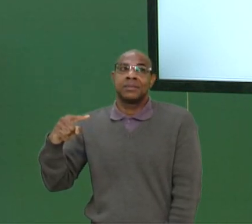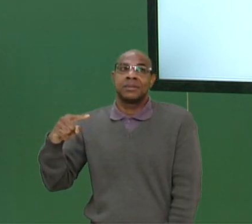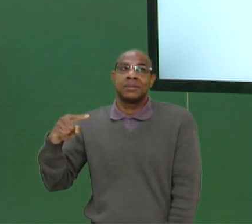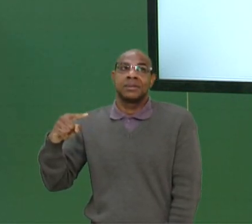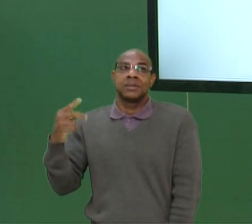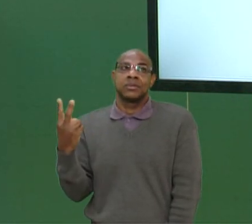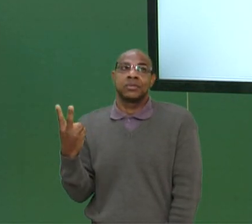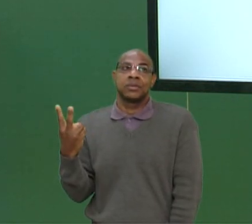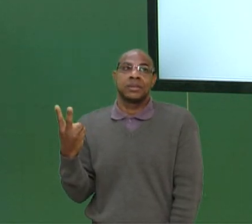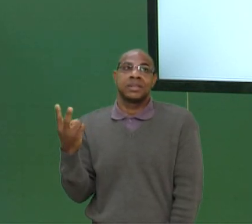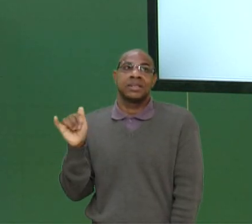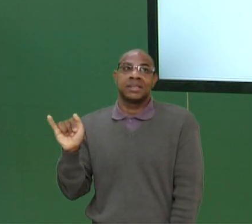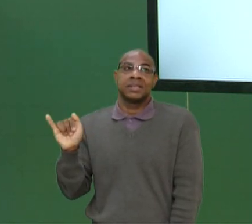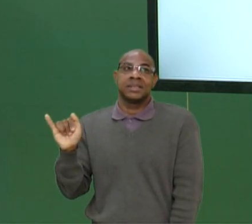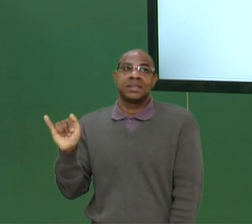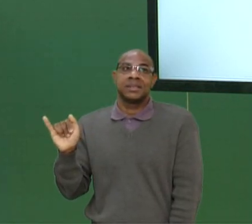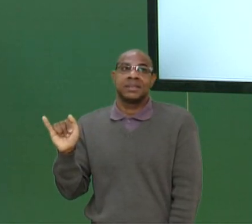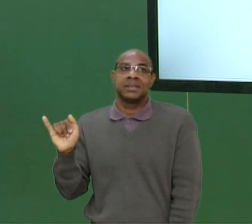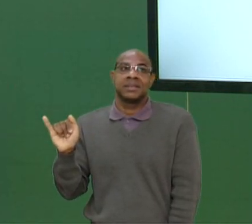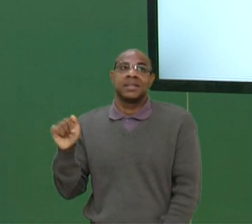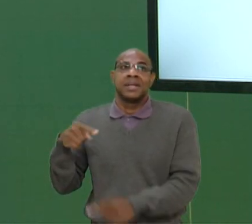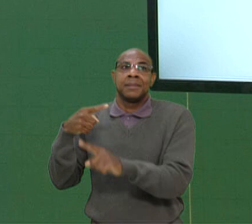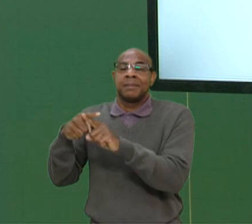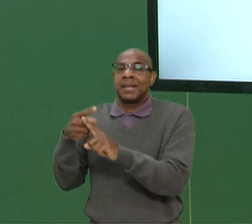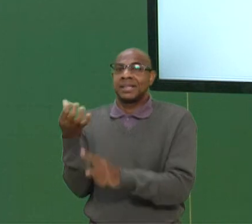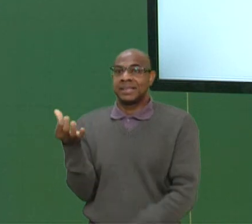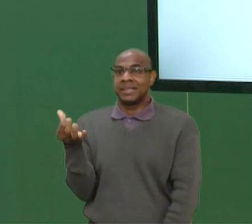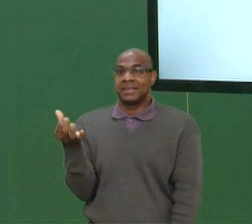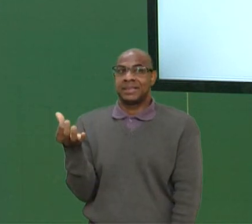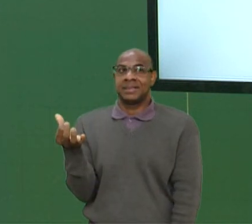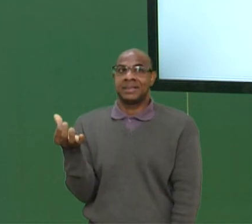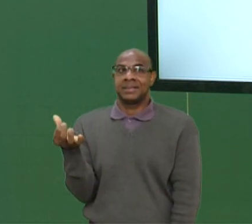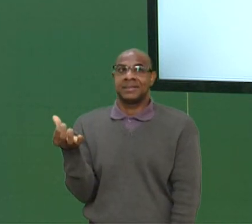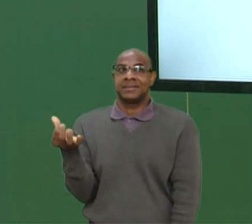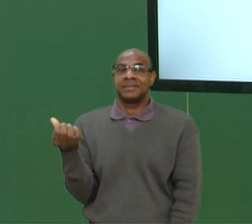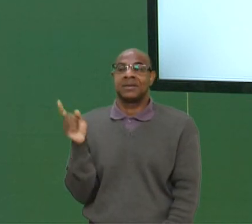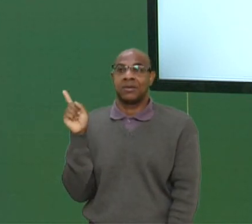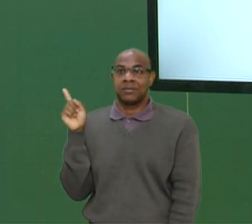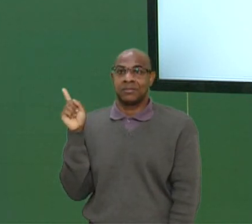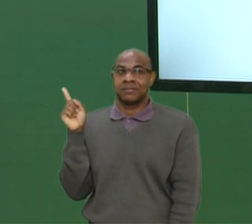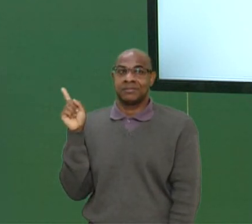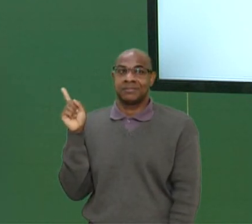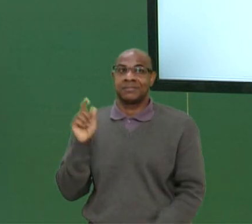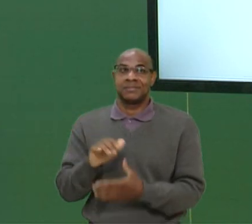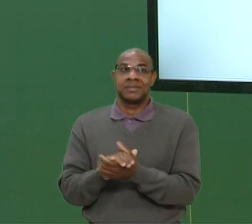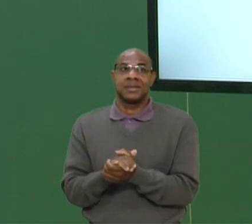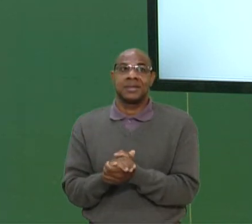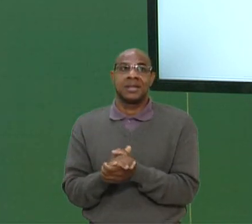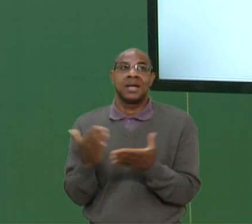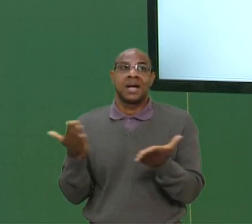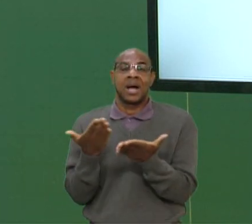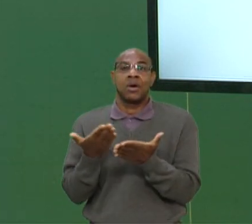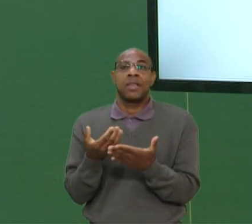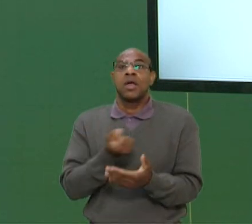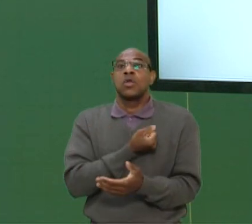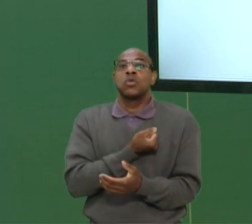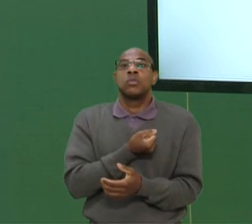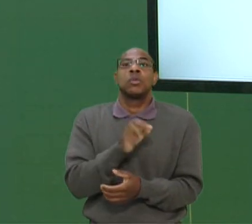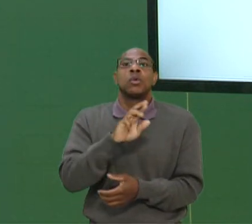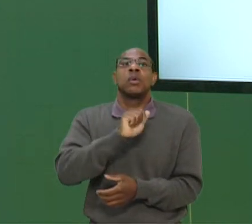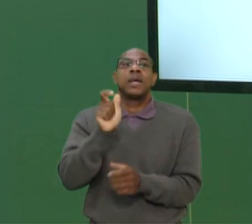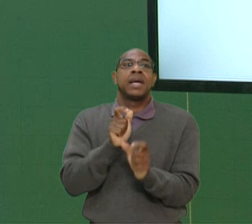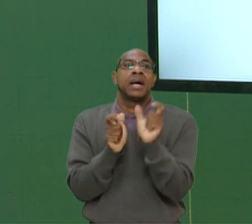menos, mais 6 vezes 1, 6. Agora vamos somar a parte real com a parte real.